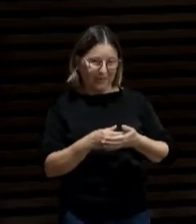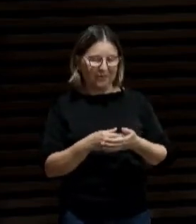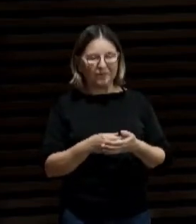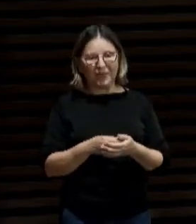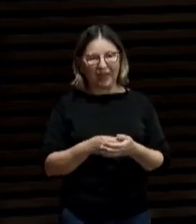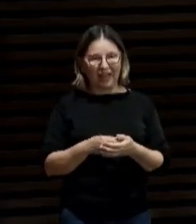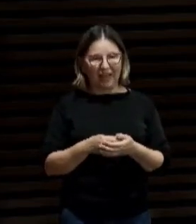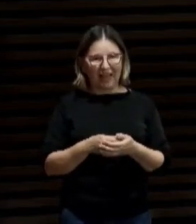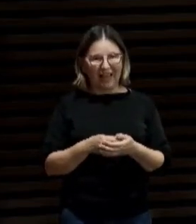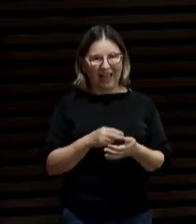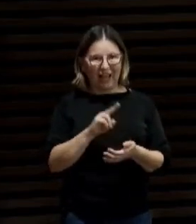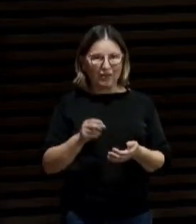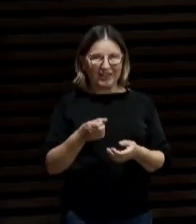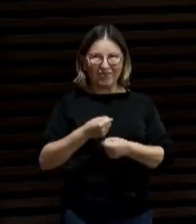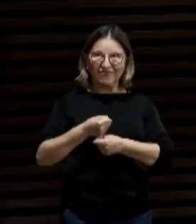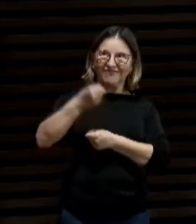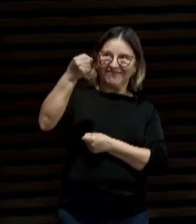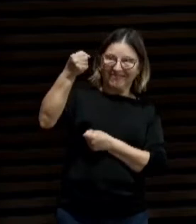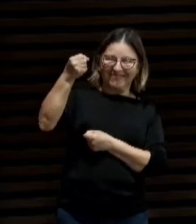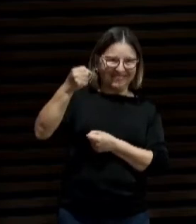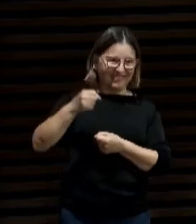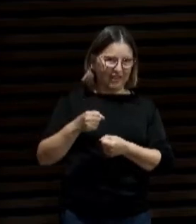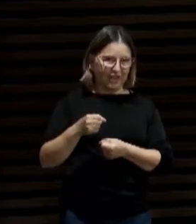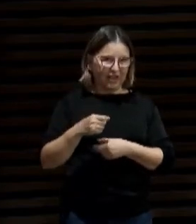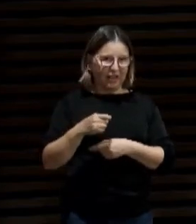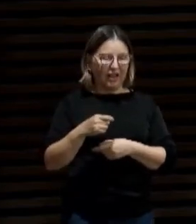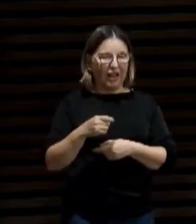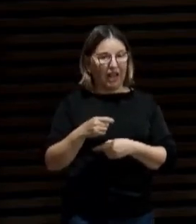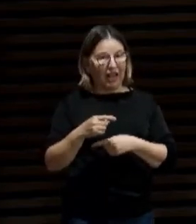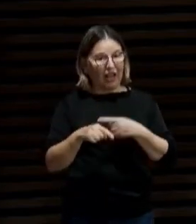expandir o território. A gente comprou uma daquelas tenda